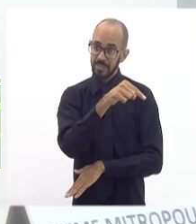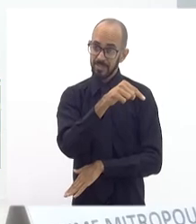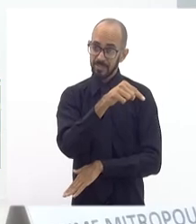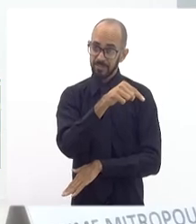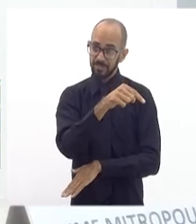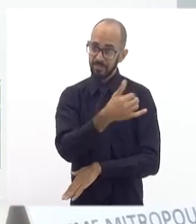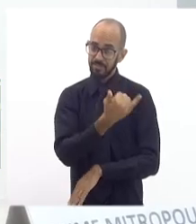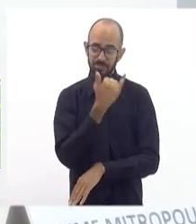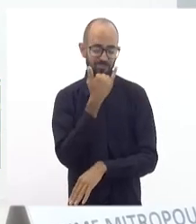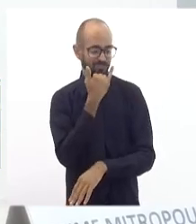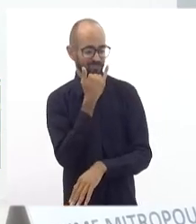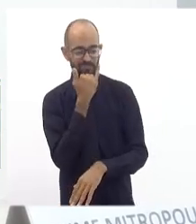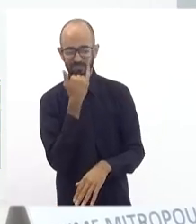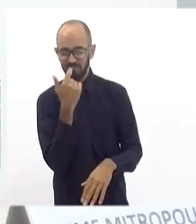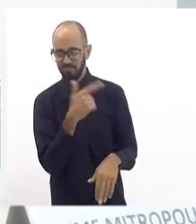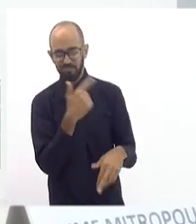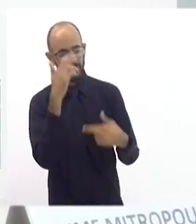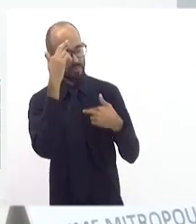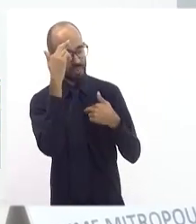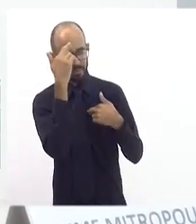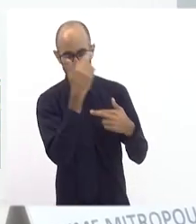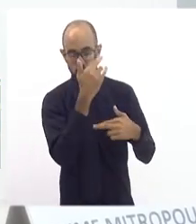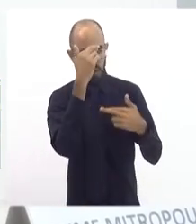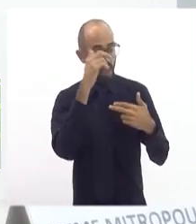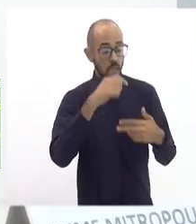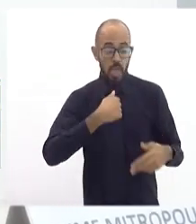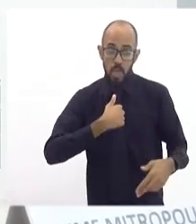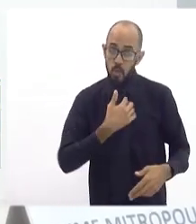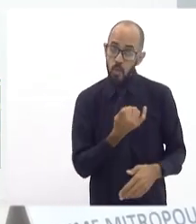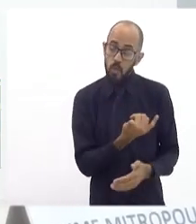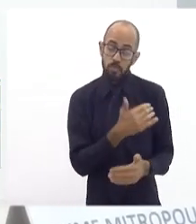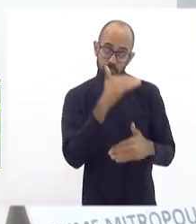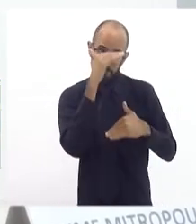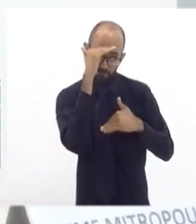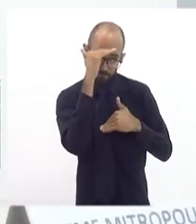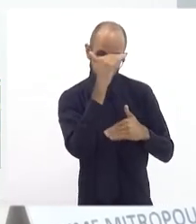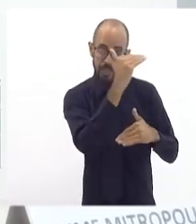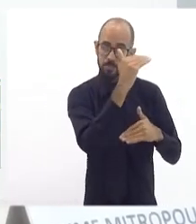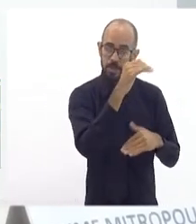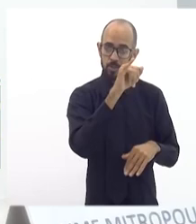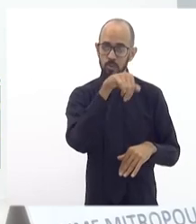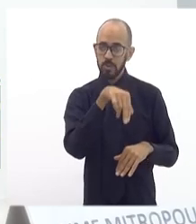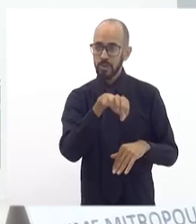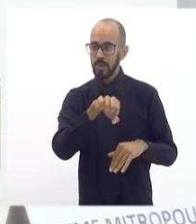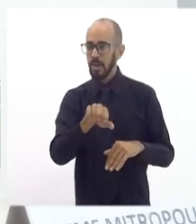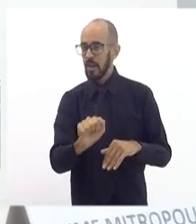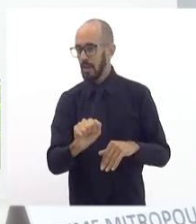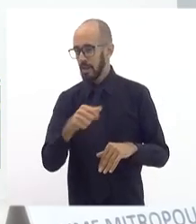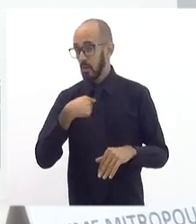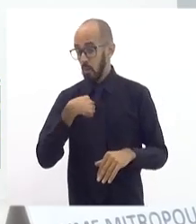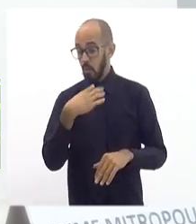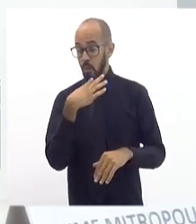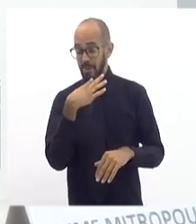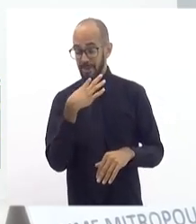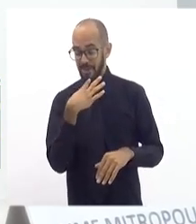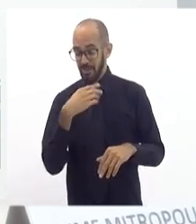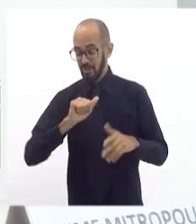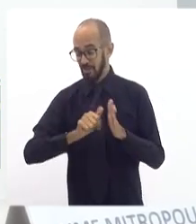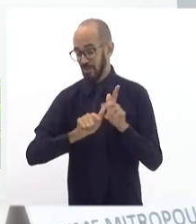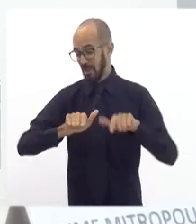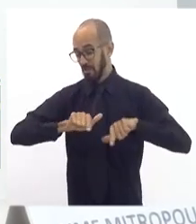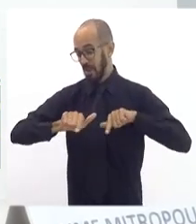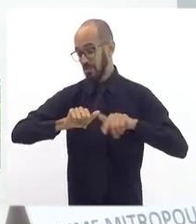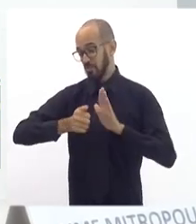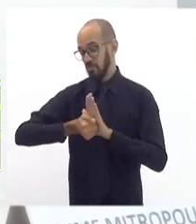não foi respeitado Com todo o respeito que o representante do ideia tem eu conheço outro trabalho mas eu tenho que também mais de